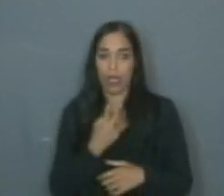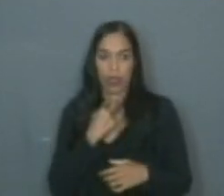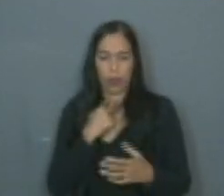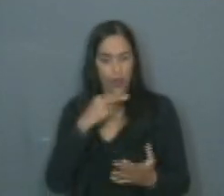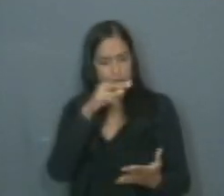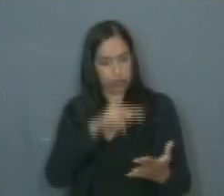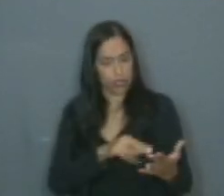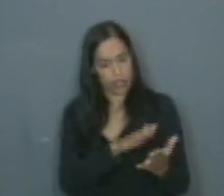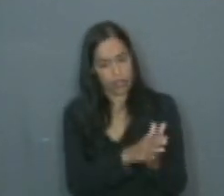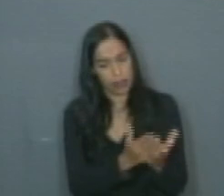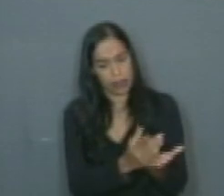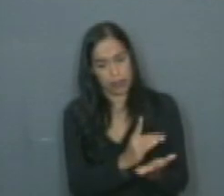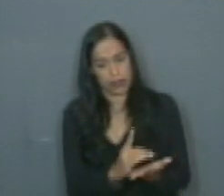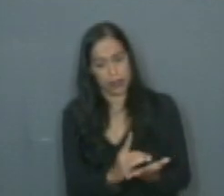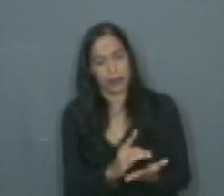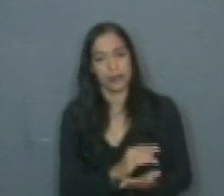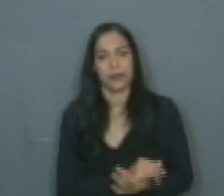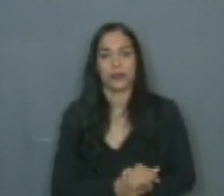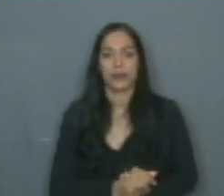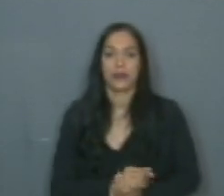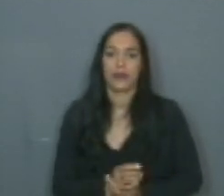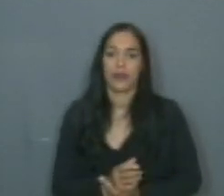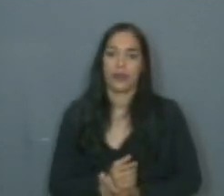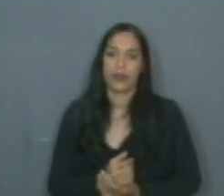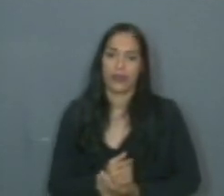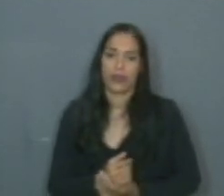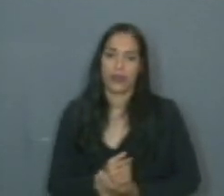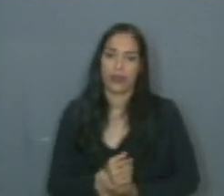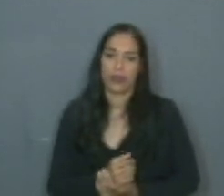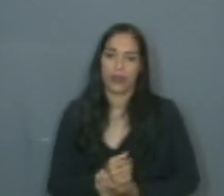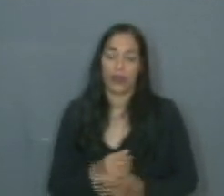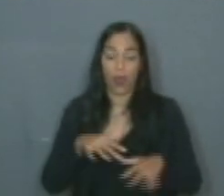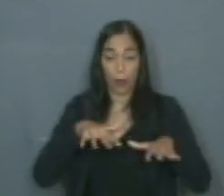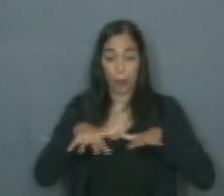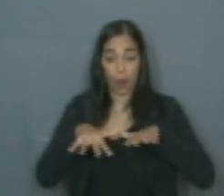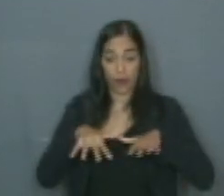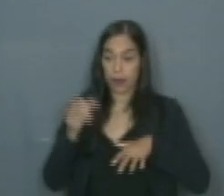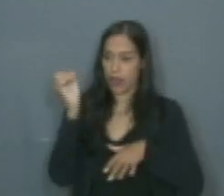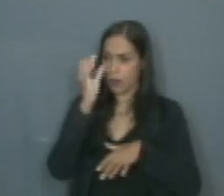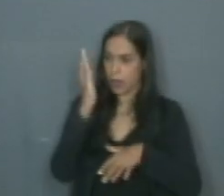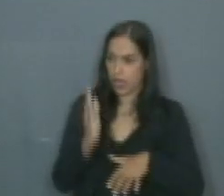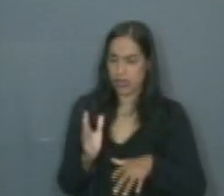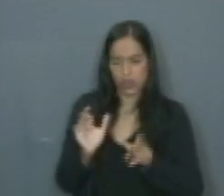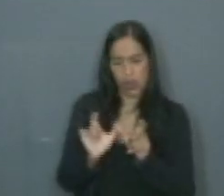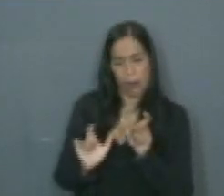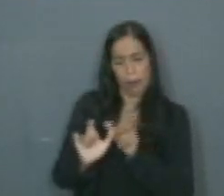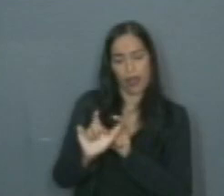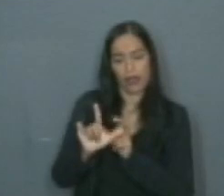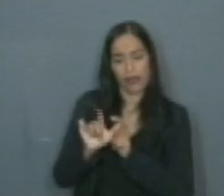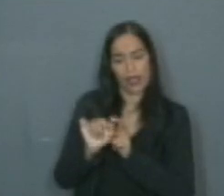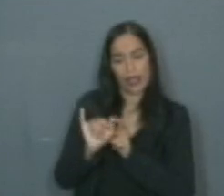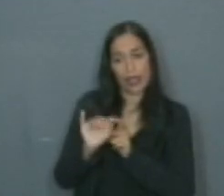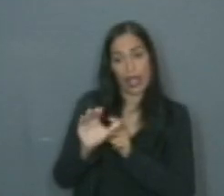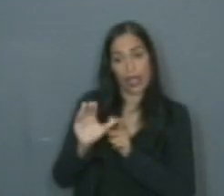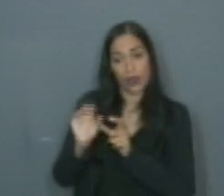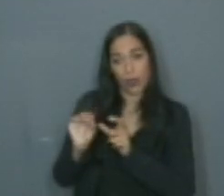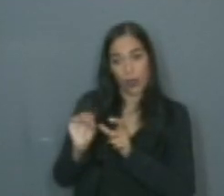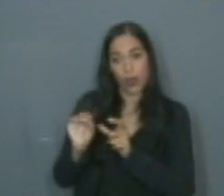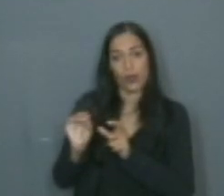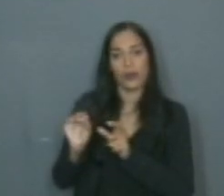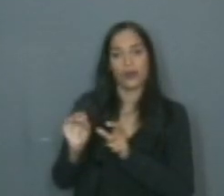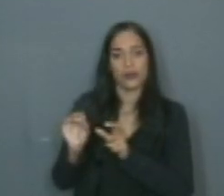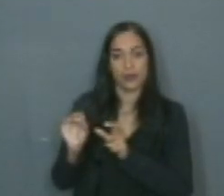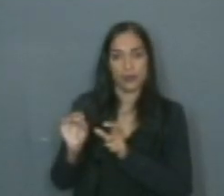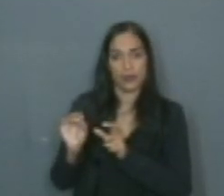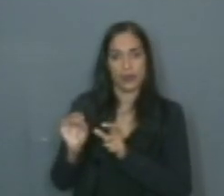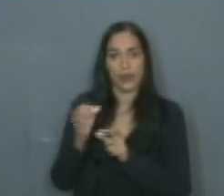pessoal. Mas não para por aí. O Movimento Brasil Laico se